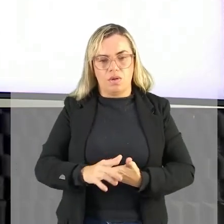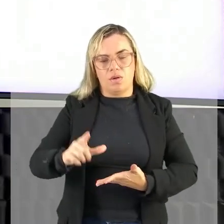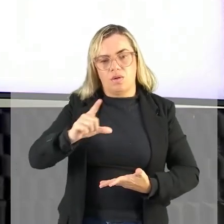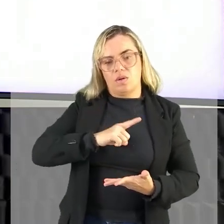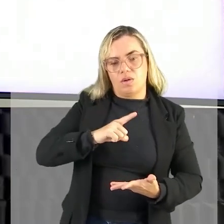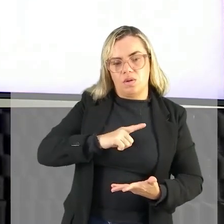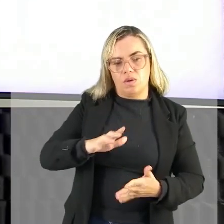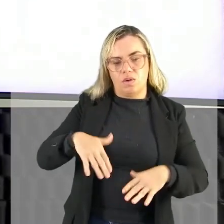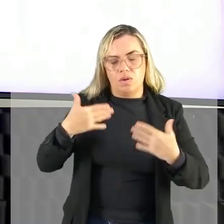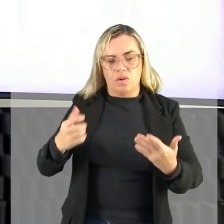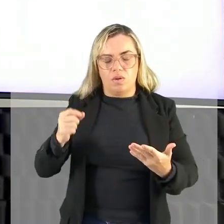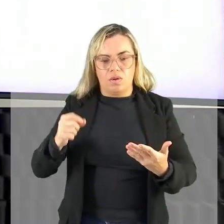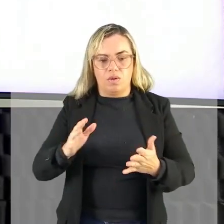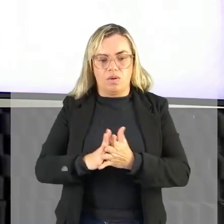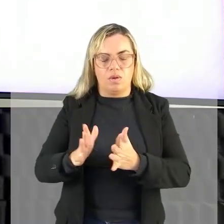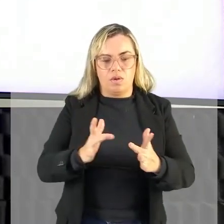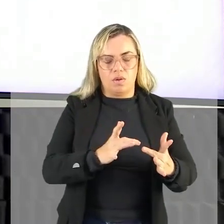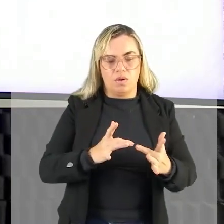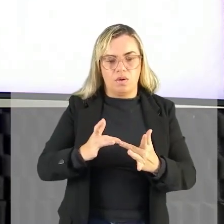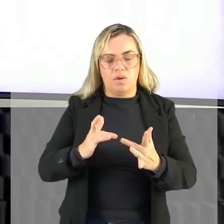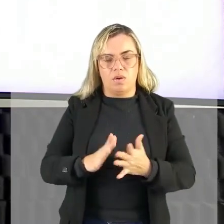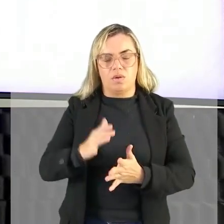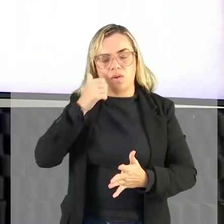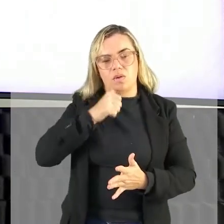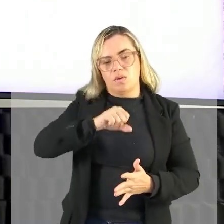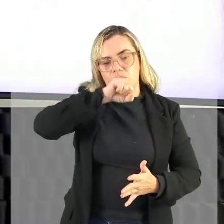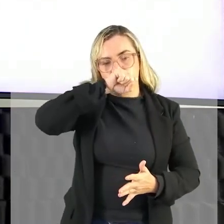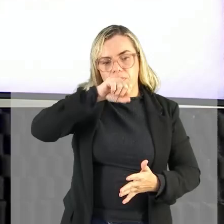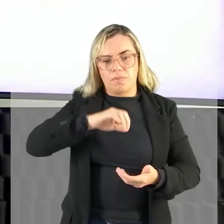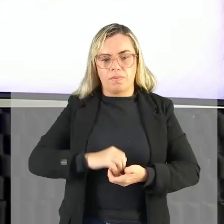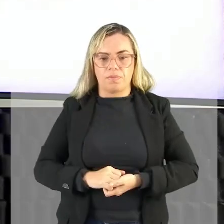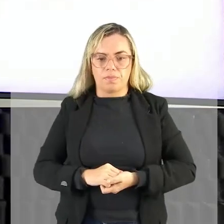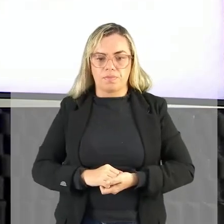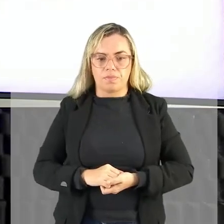para o contato materno, né?